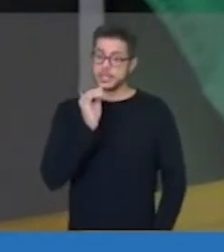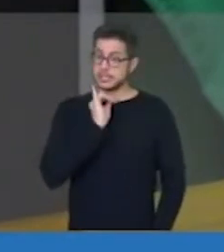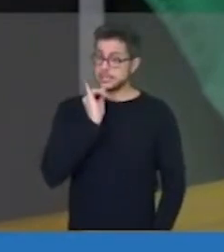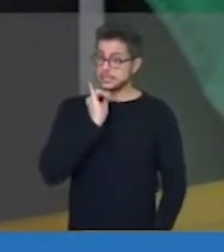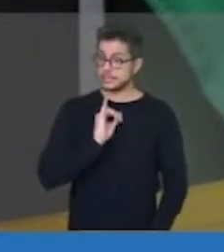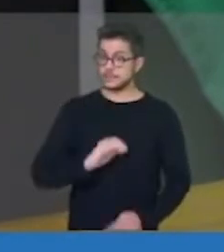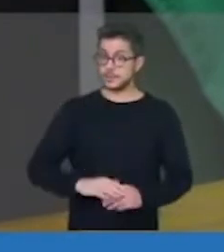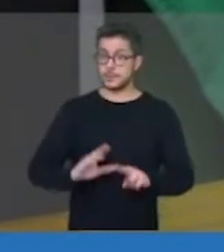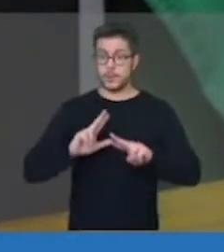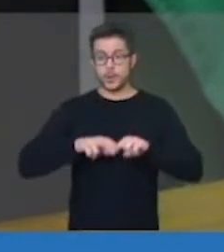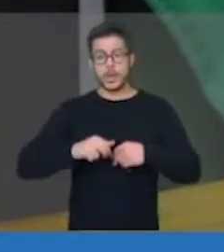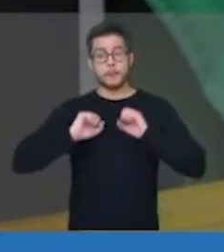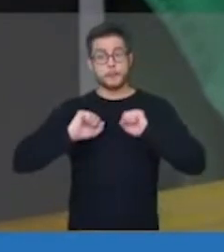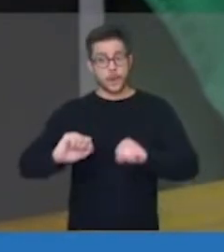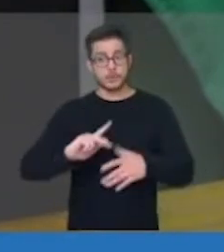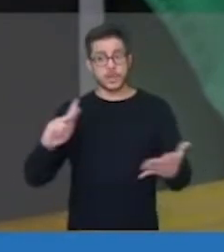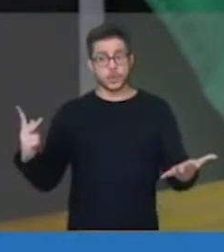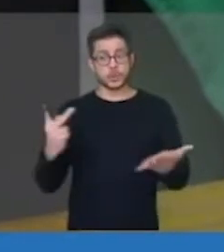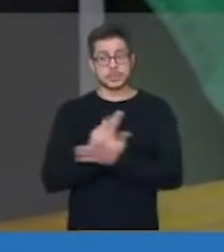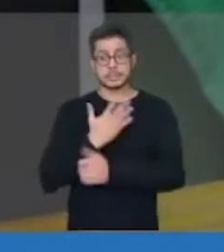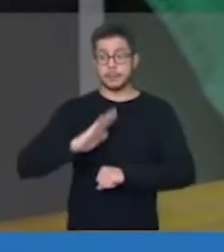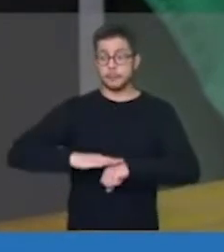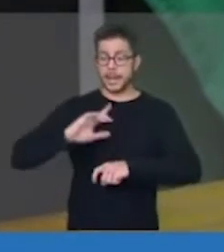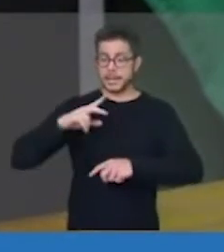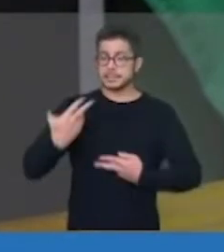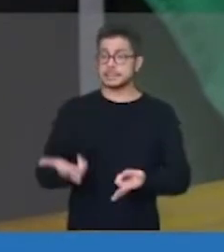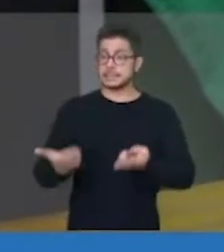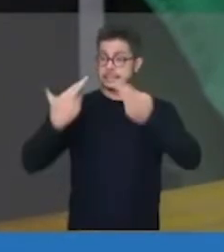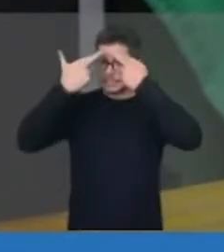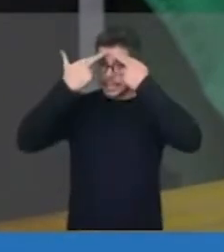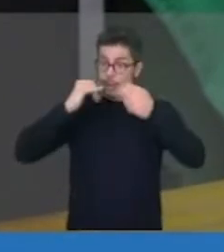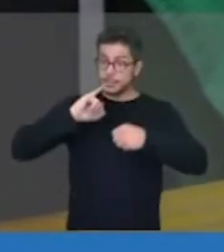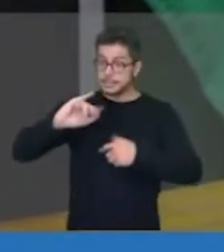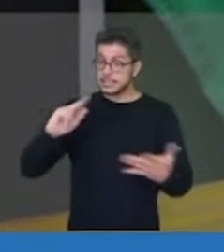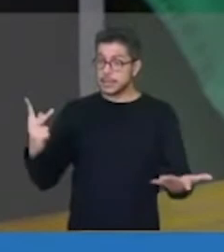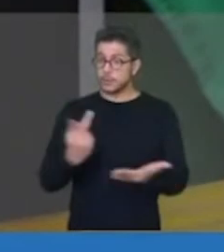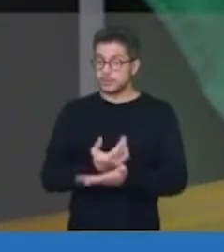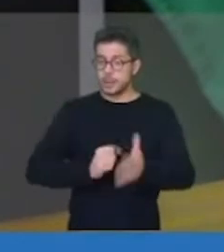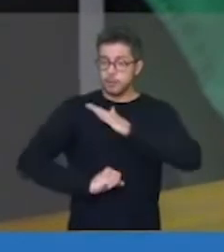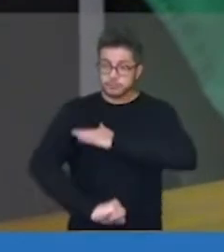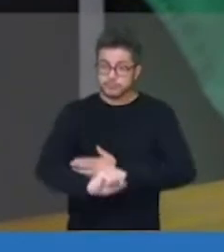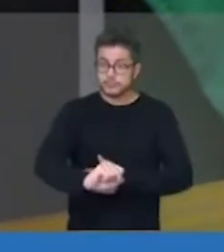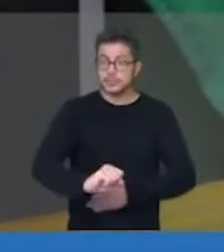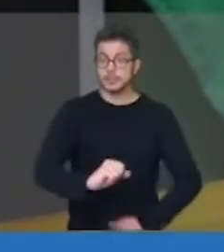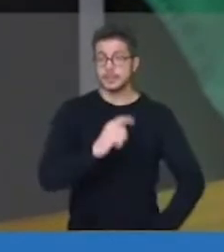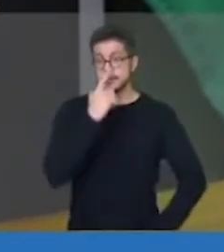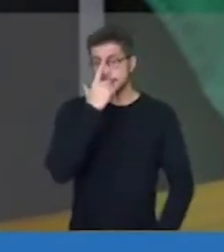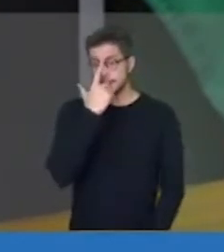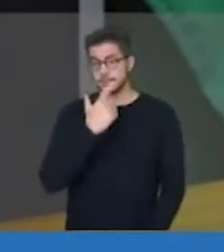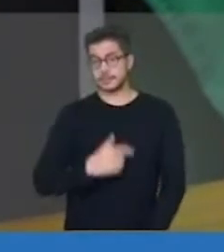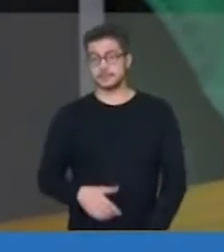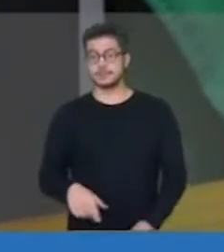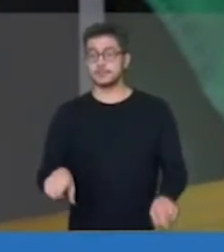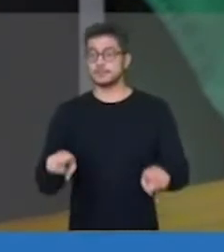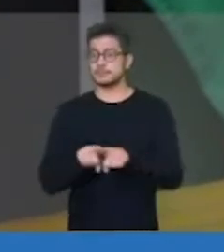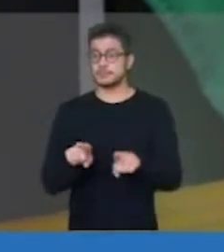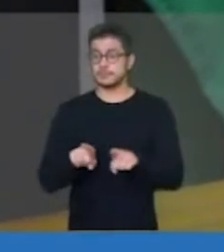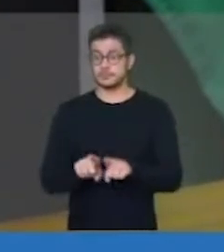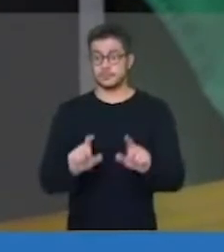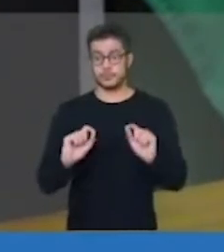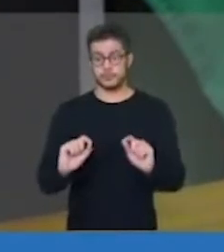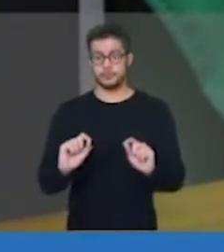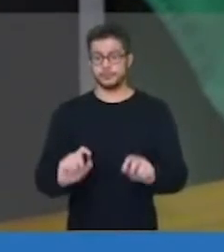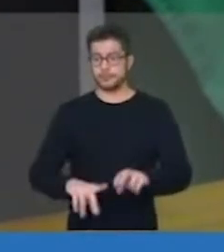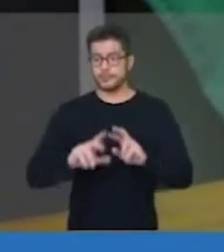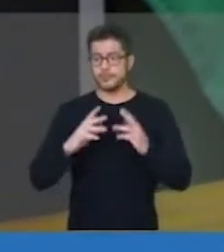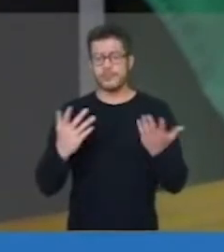psicológicos de traumas profundos na vida dessa mulher. Sem contar que ninguém está falando no